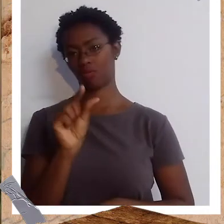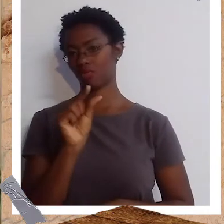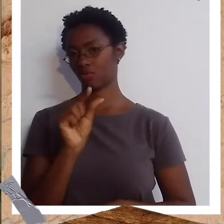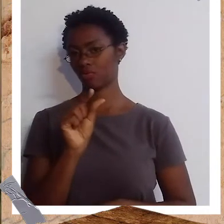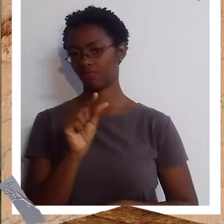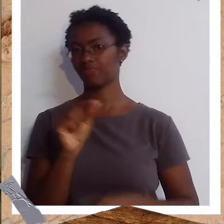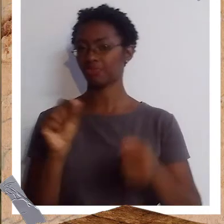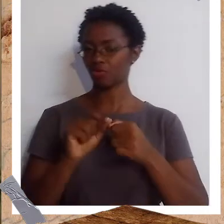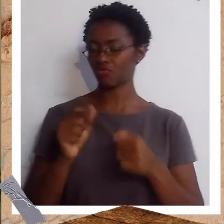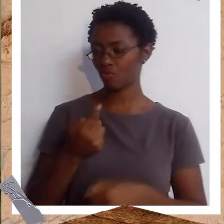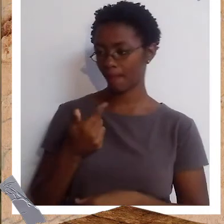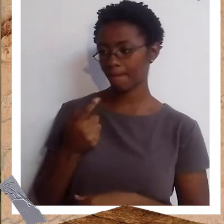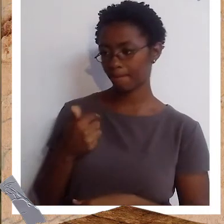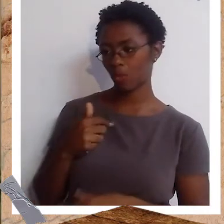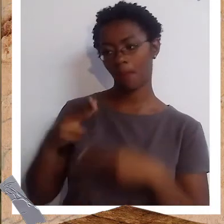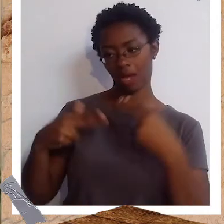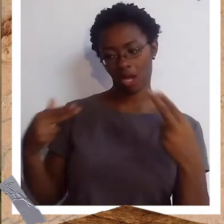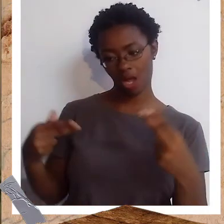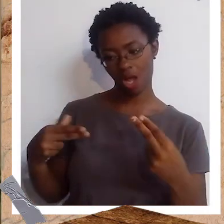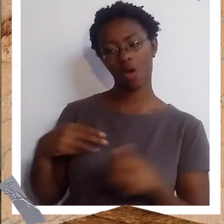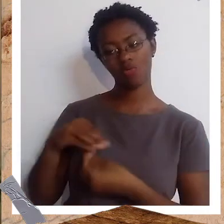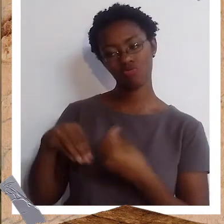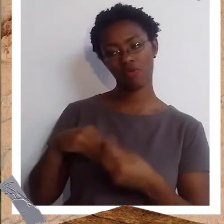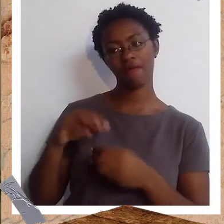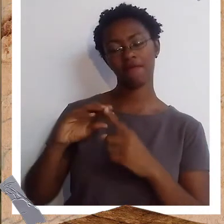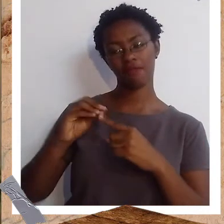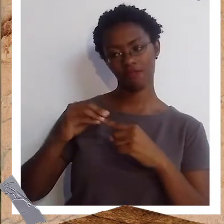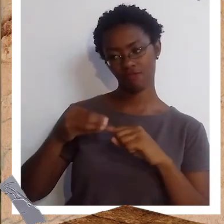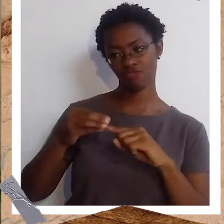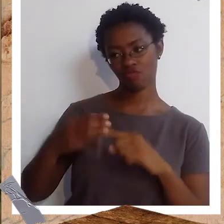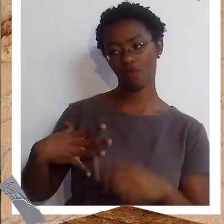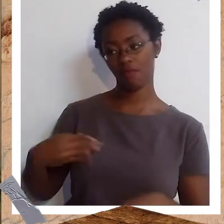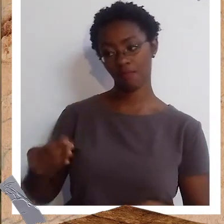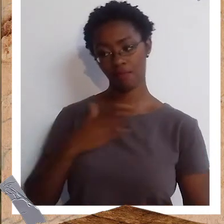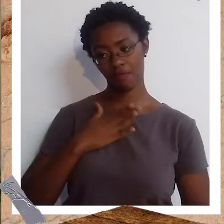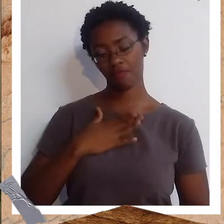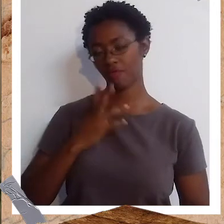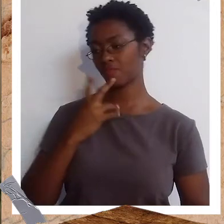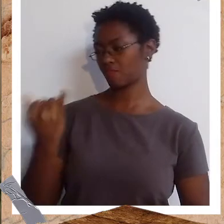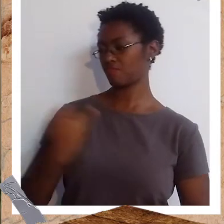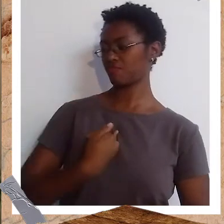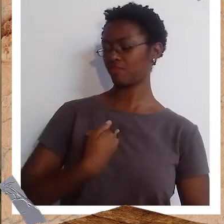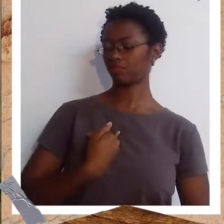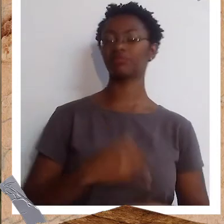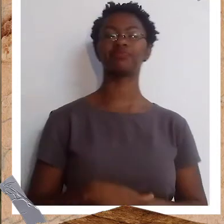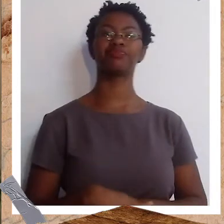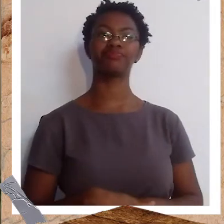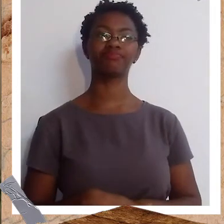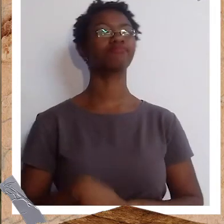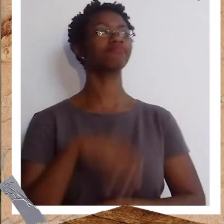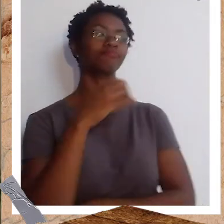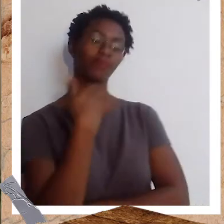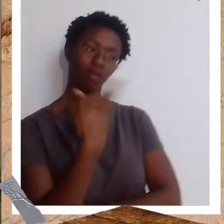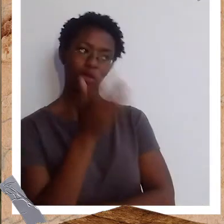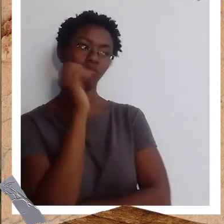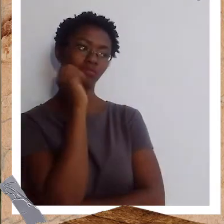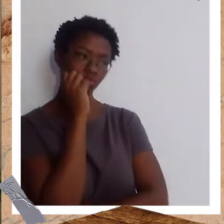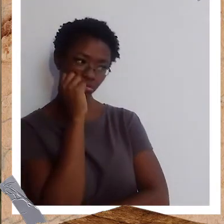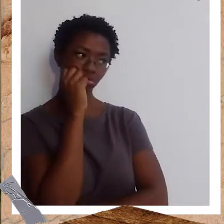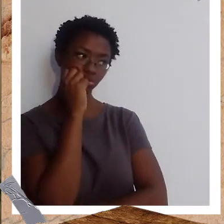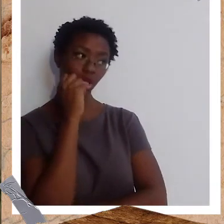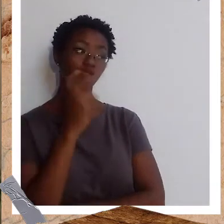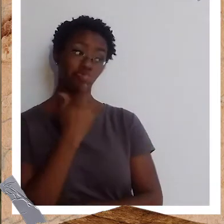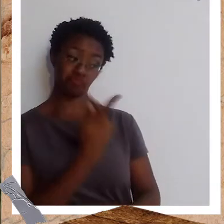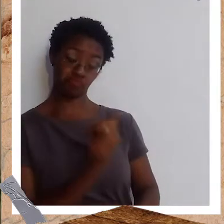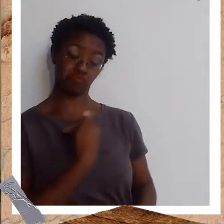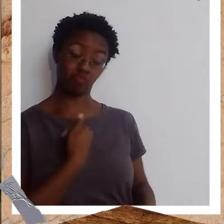pouco do macarrão com feijão. E o meu filho João José disse-me: pois é, a senhora disse-me que não ia mais comer as coisas